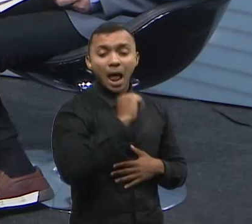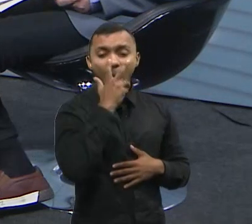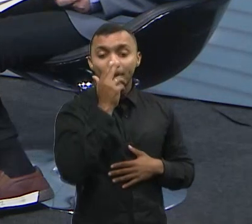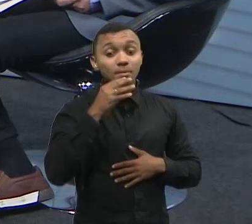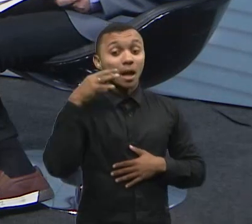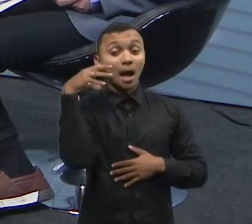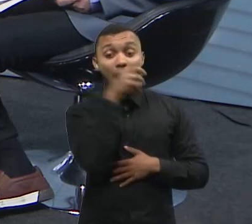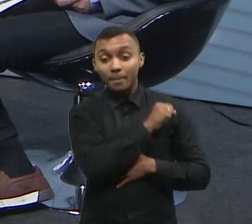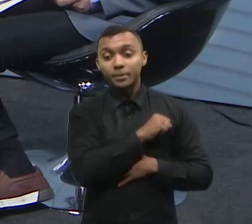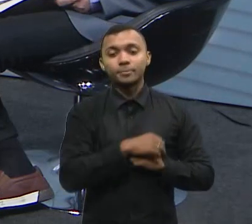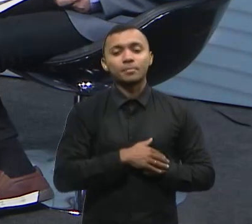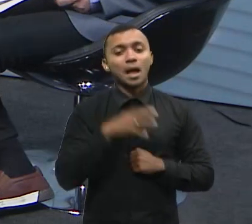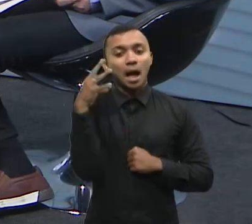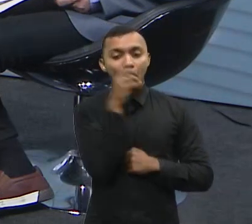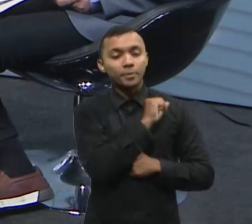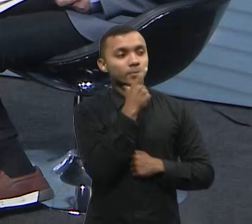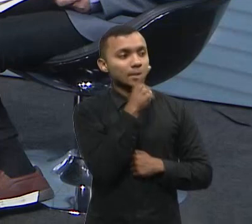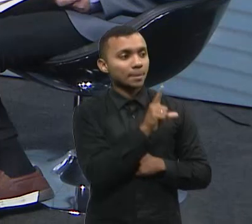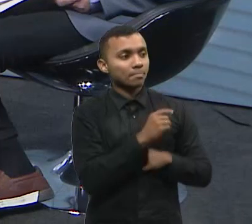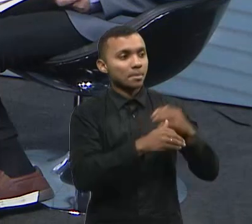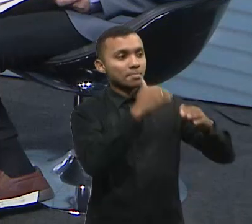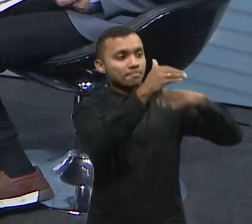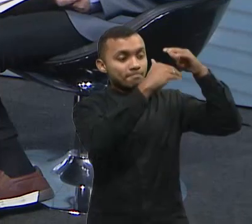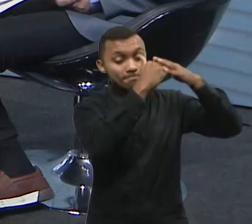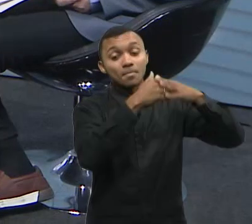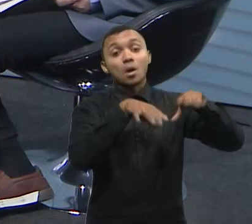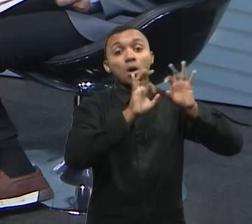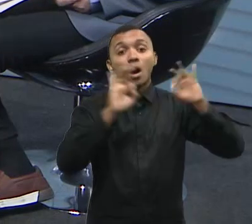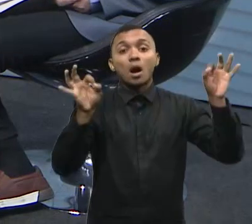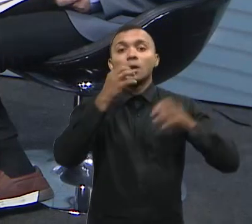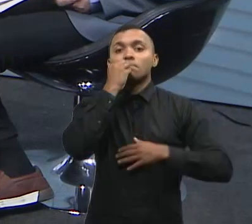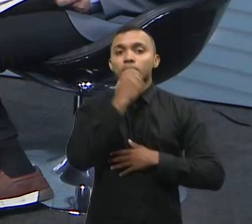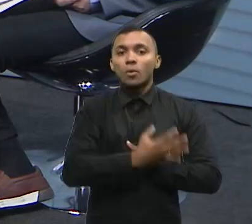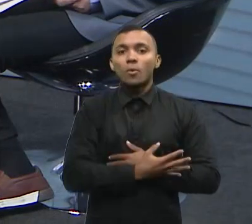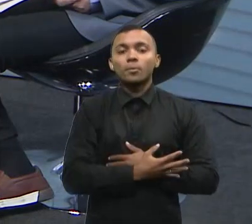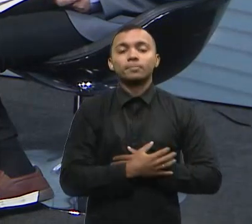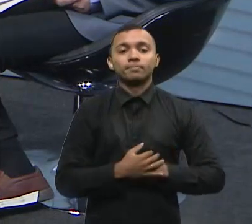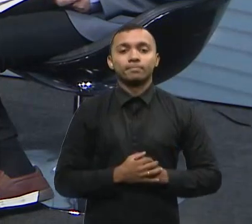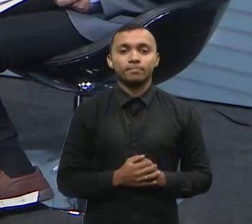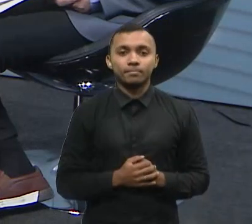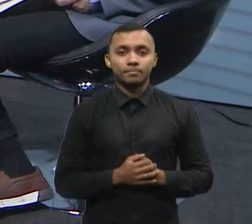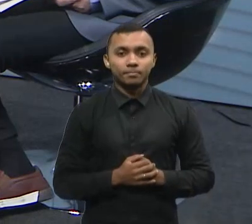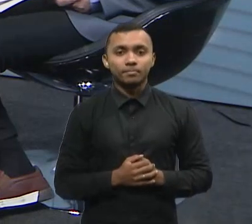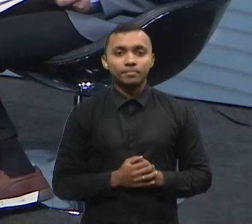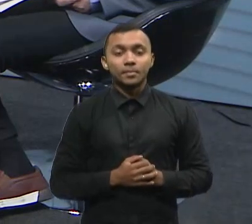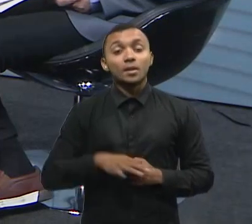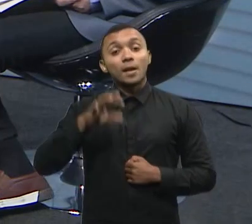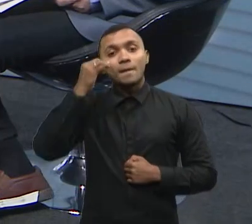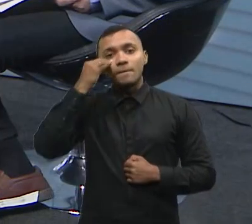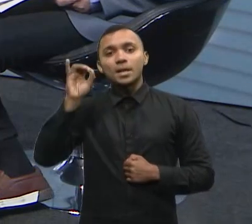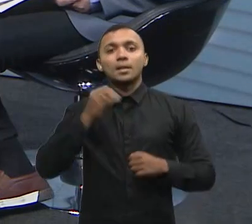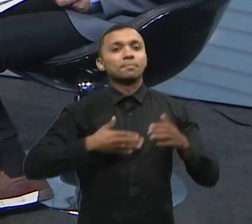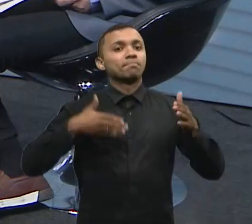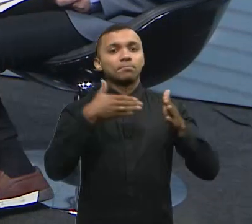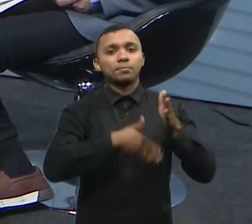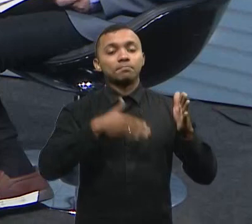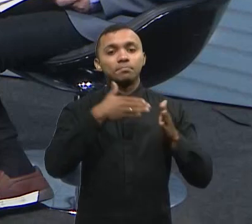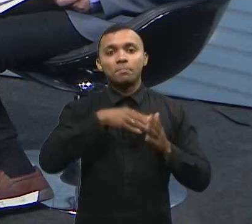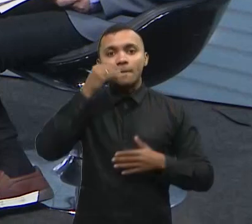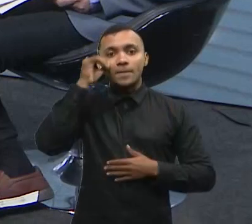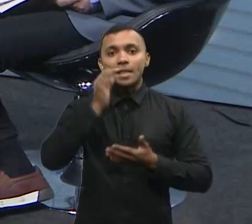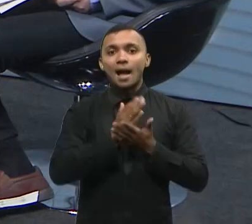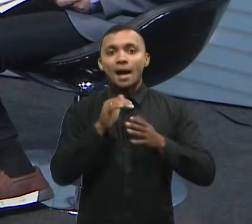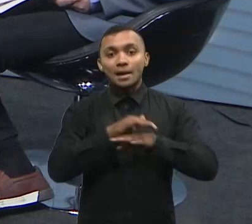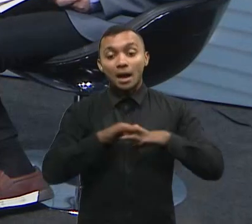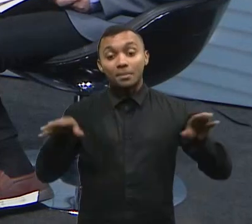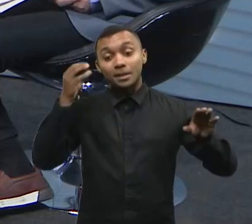rapidamente, né, doutor? Ele vai evoluindo então, dentro daquele lugar, né? Alcançando e superando as dificuldades e fortalecendo as habilidades que ele tem. É